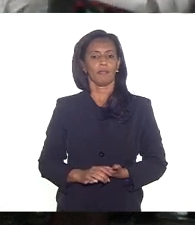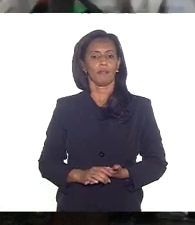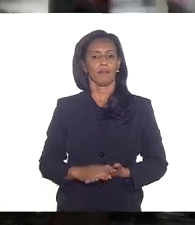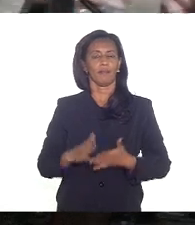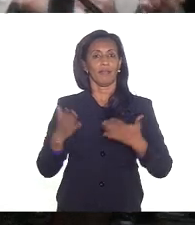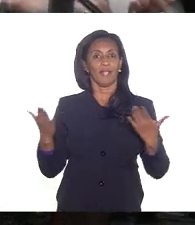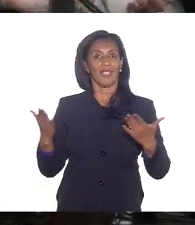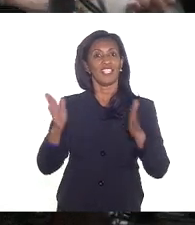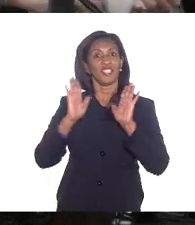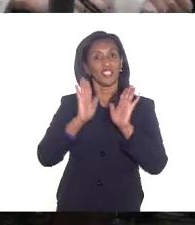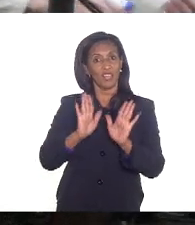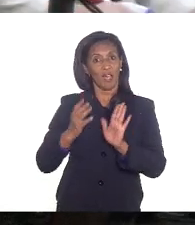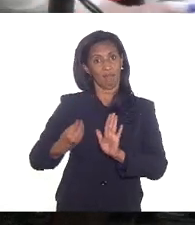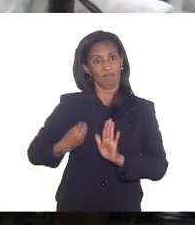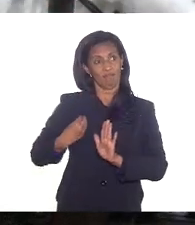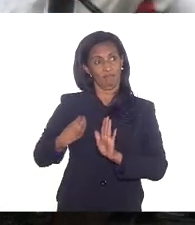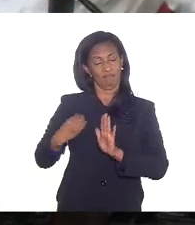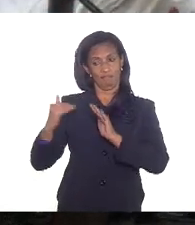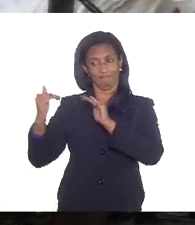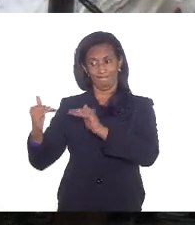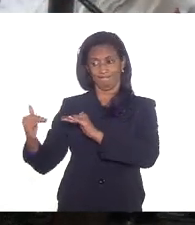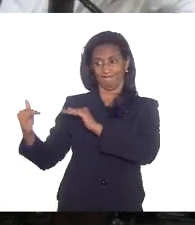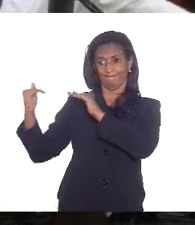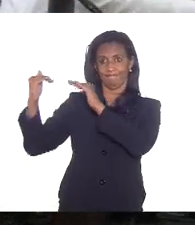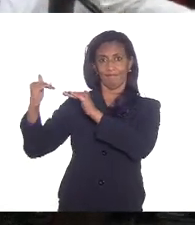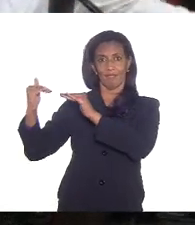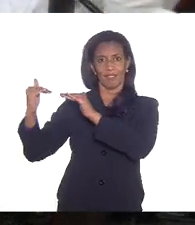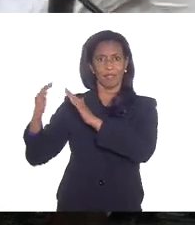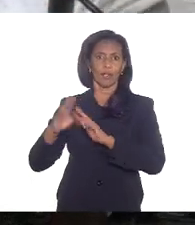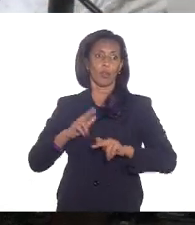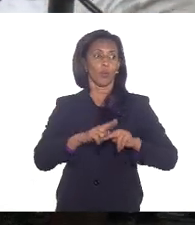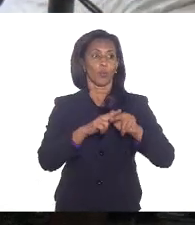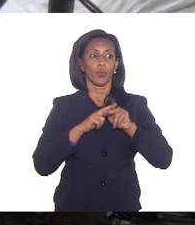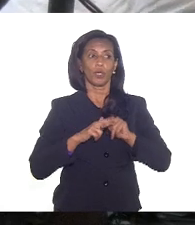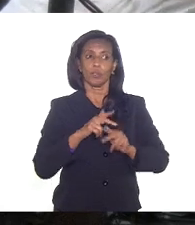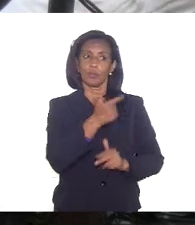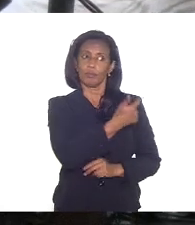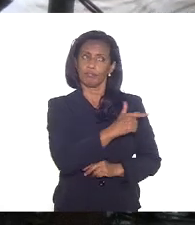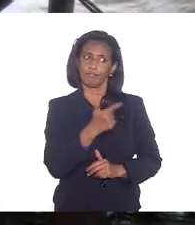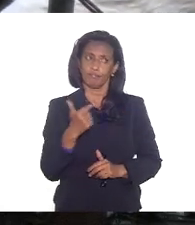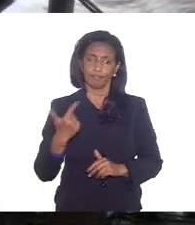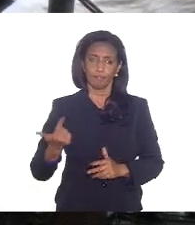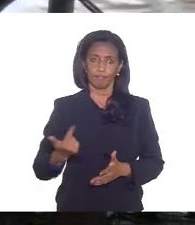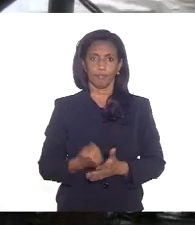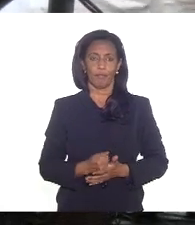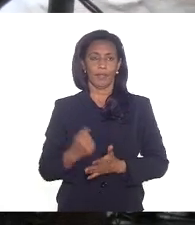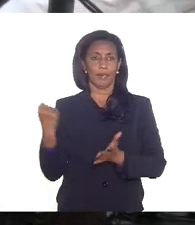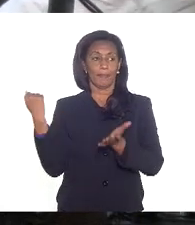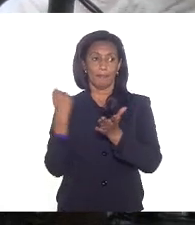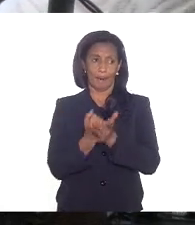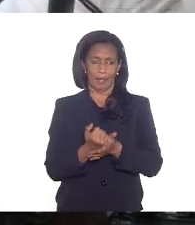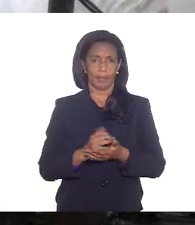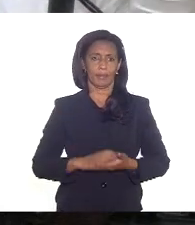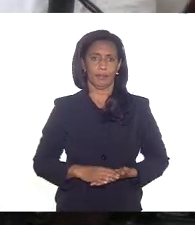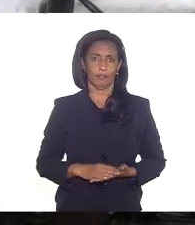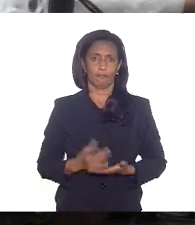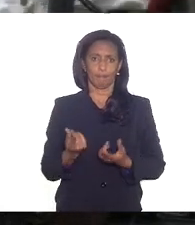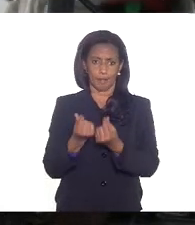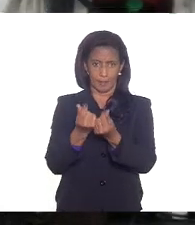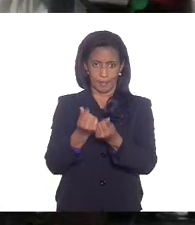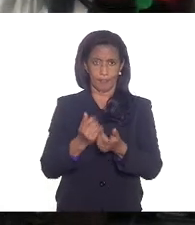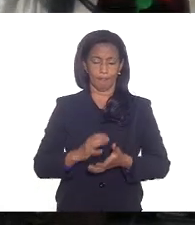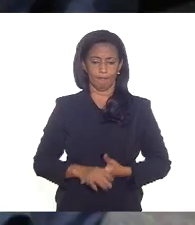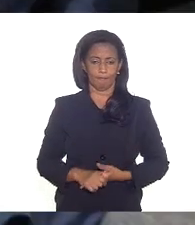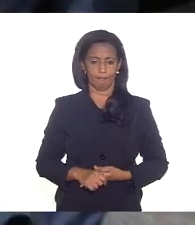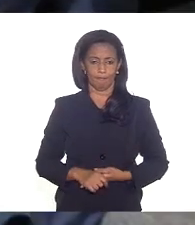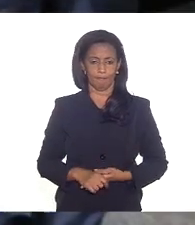como desembargadores O Sumiço de todos por isso que não vai haver Impacto financeiro